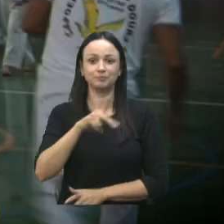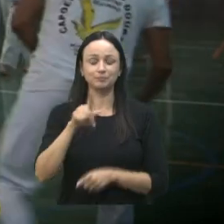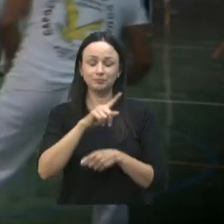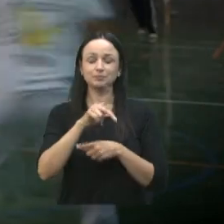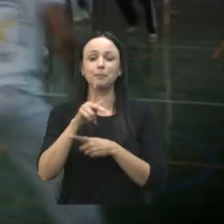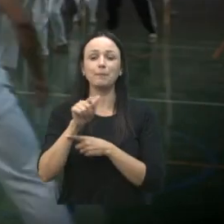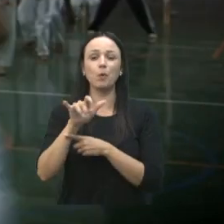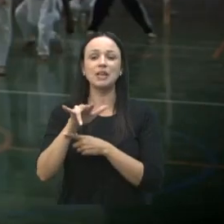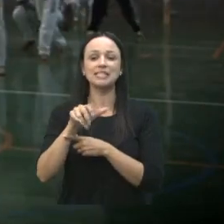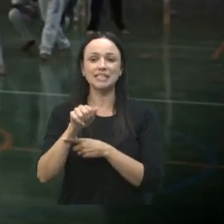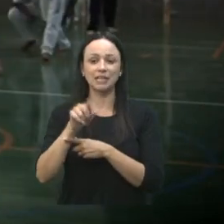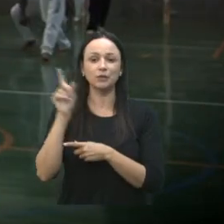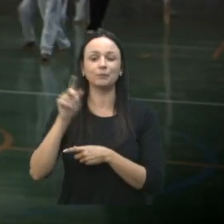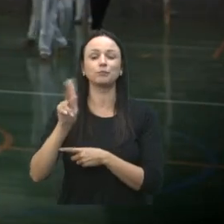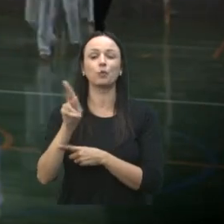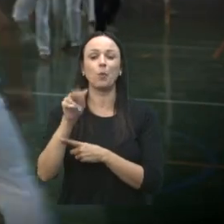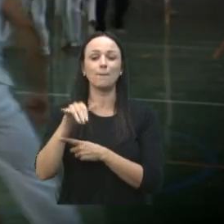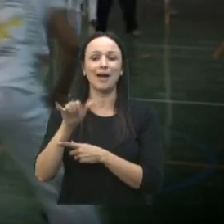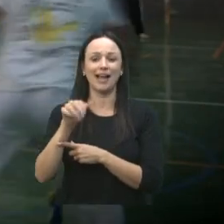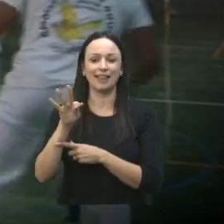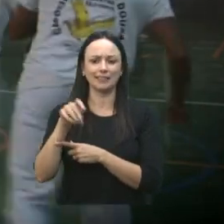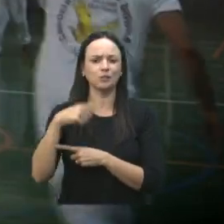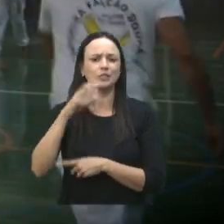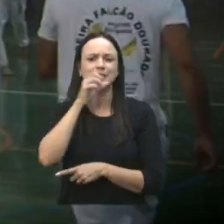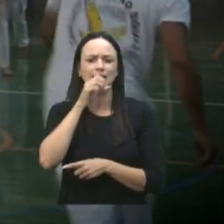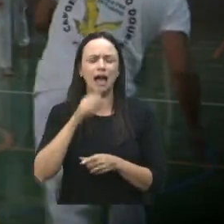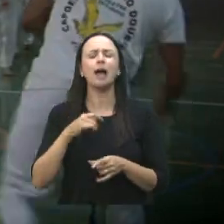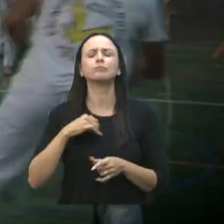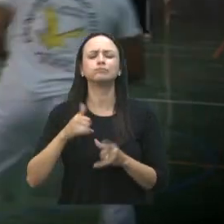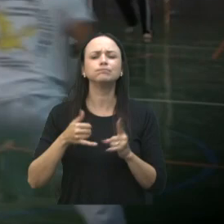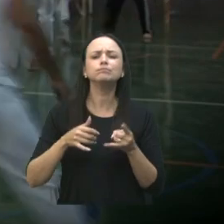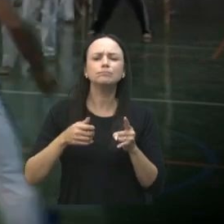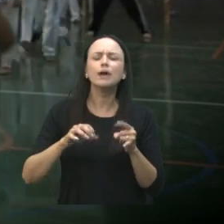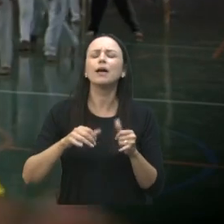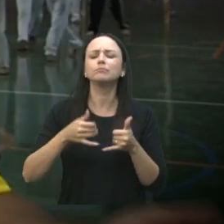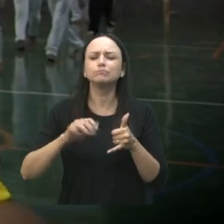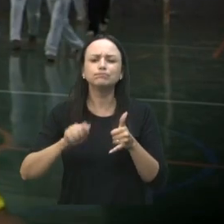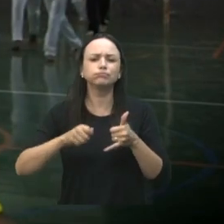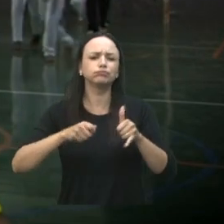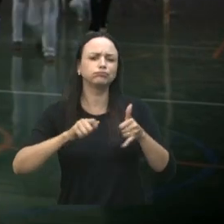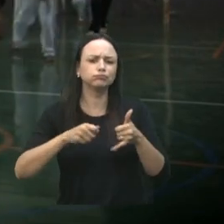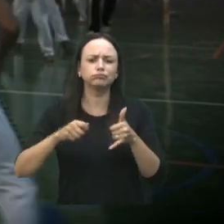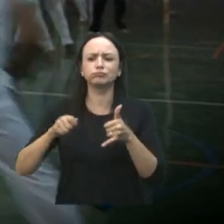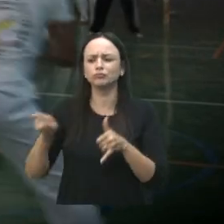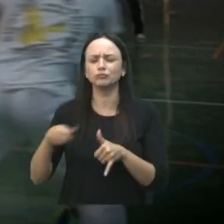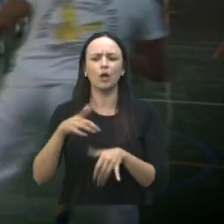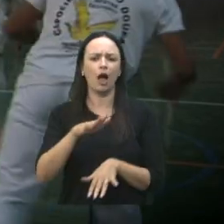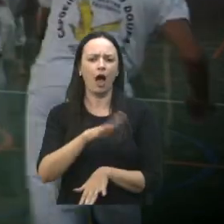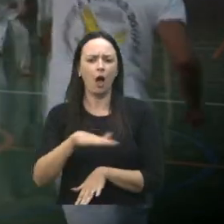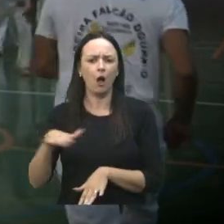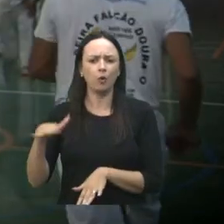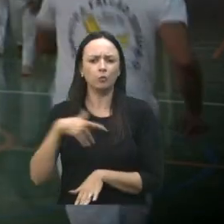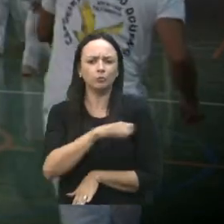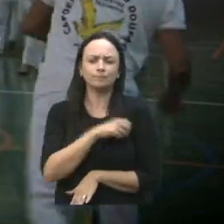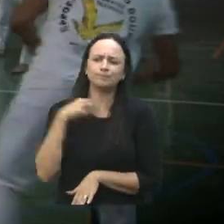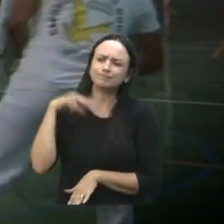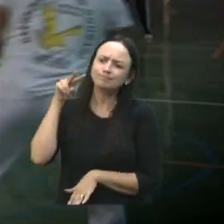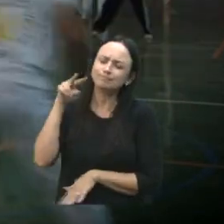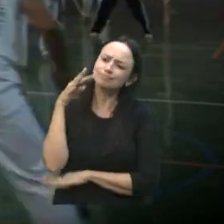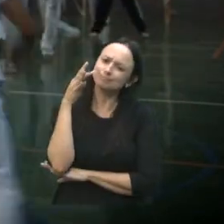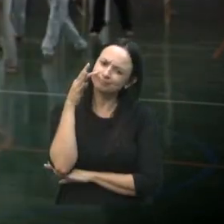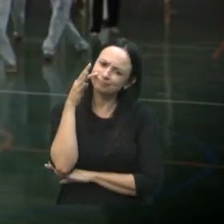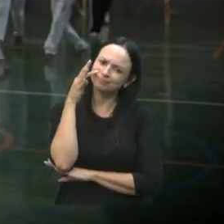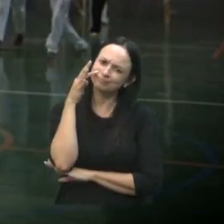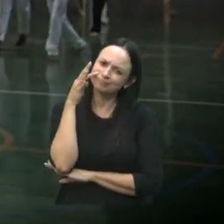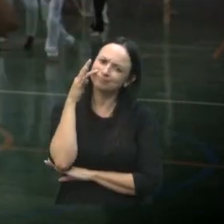né? E todo sábado ele subia, tocando birimbau com os alunos dele e tudo mais. E eu ficava olhando só o pessoal subindo.